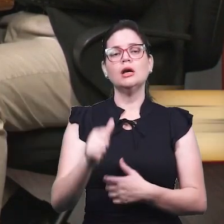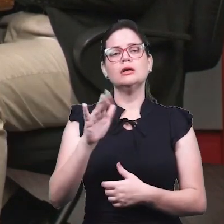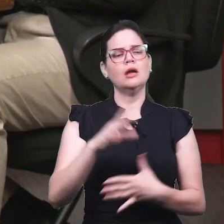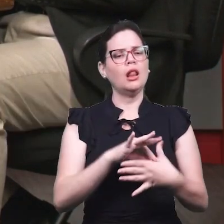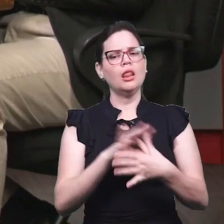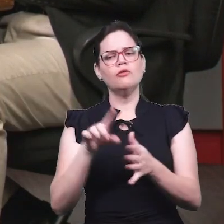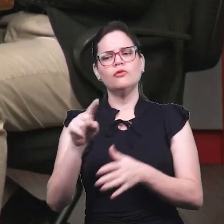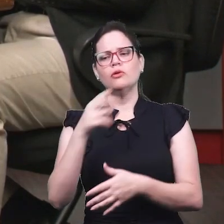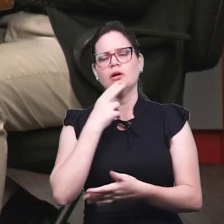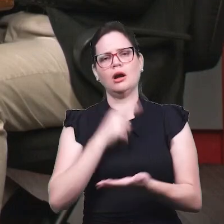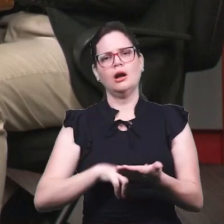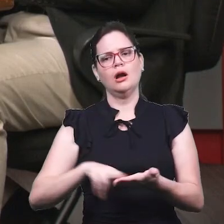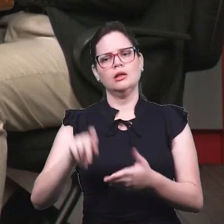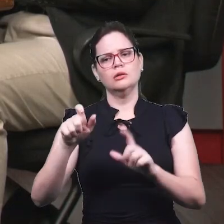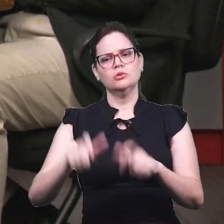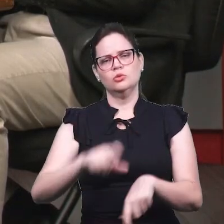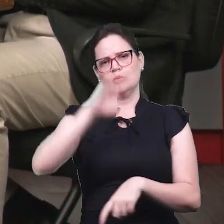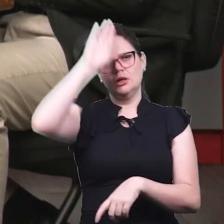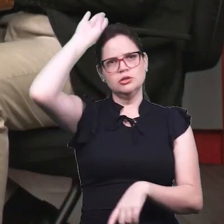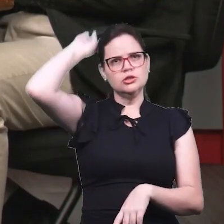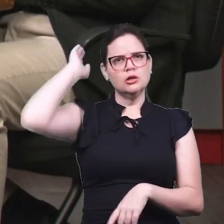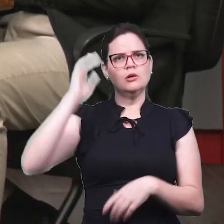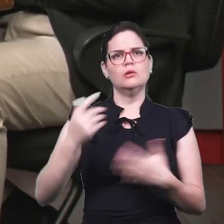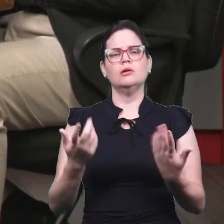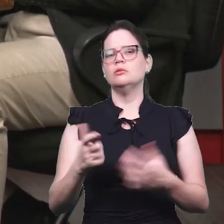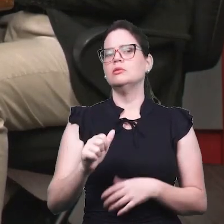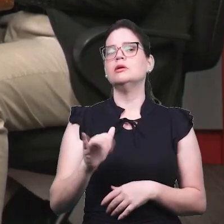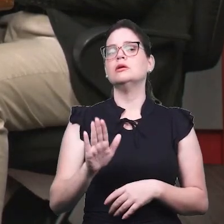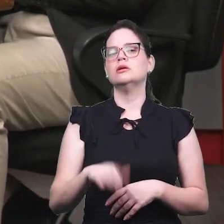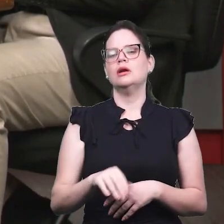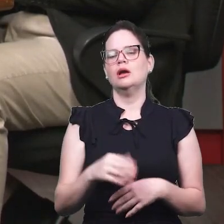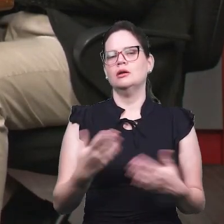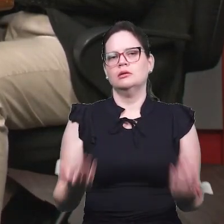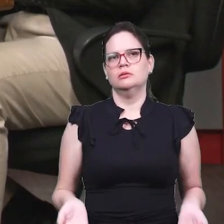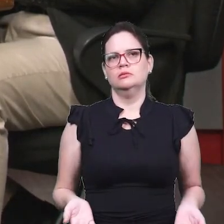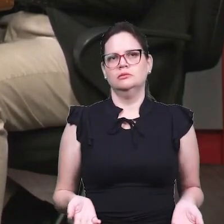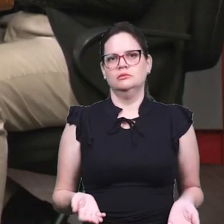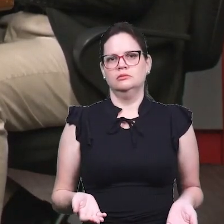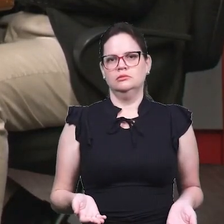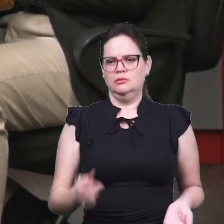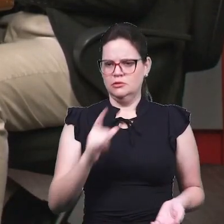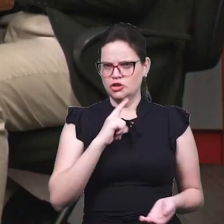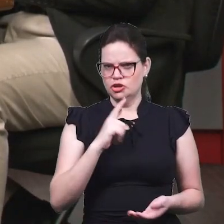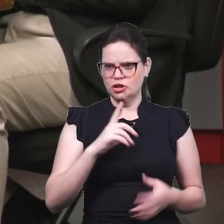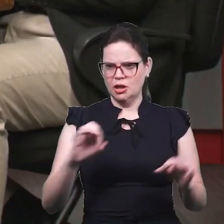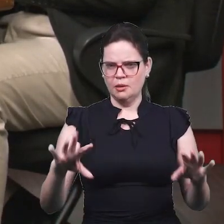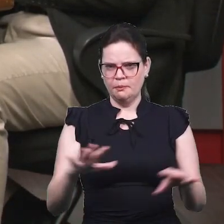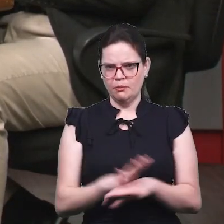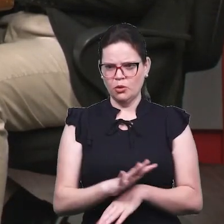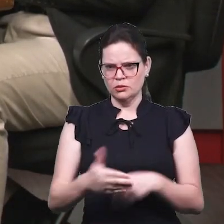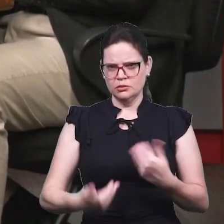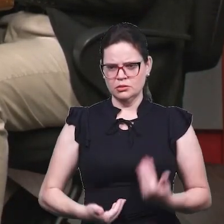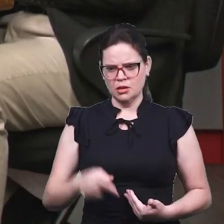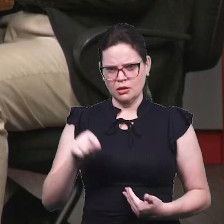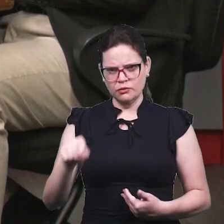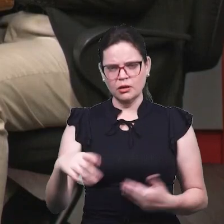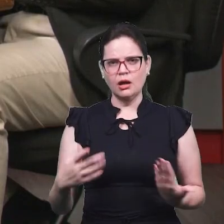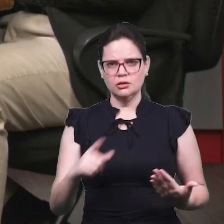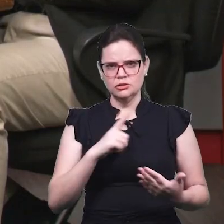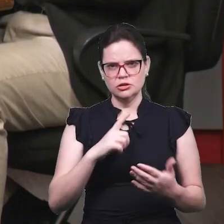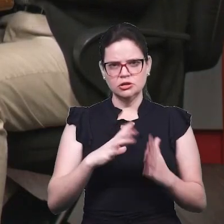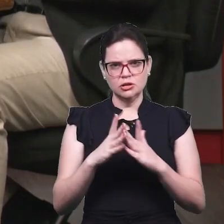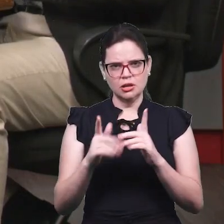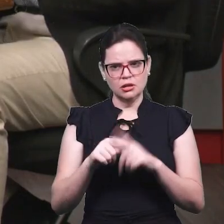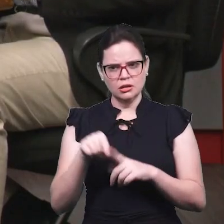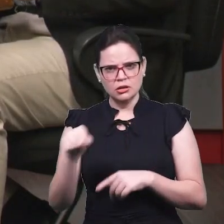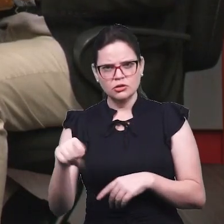nós temos estudado, mas quem que lançou essa semente em Roma? Se já tinha uma igreja estruturada